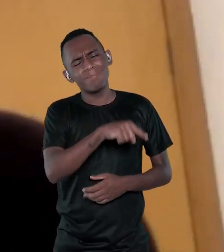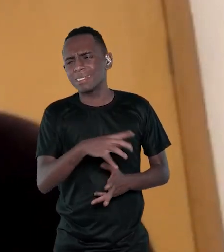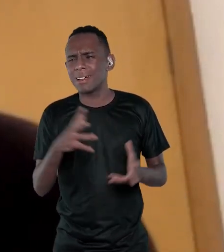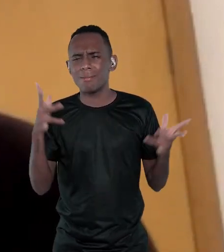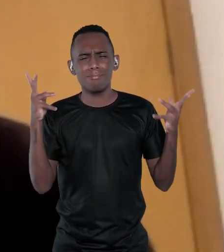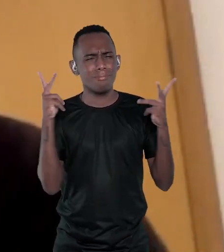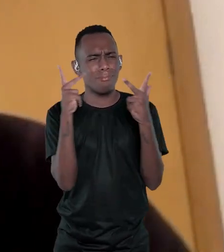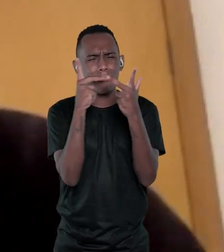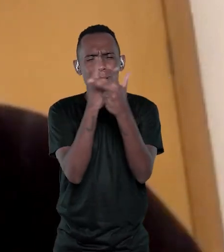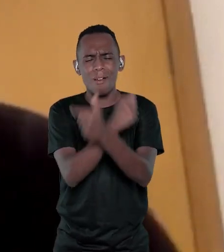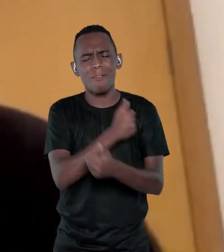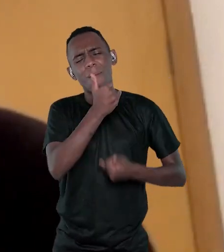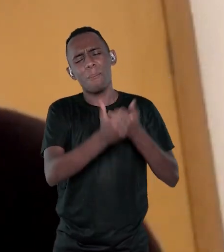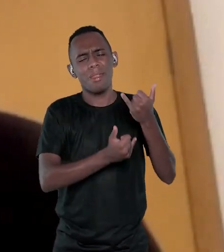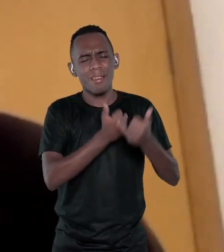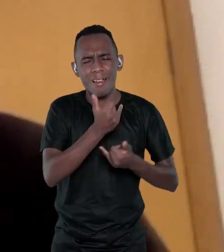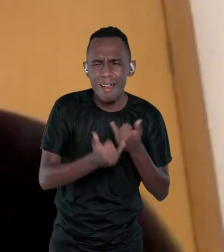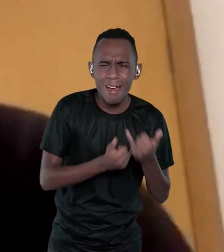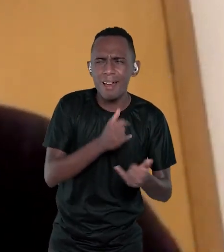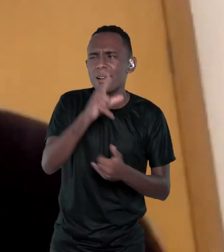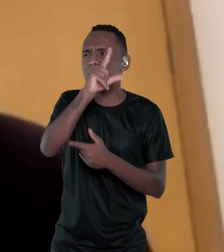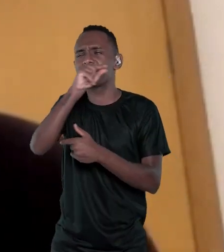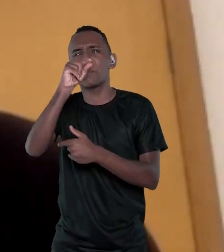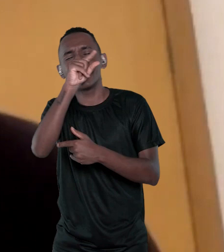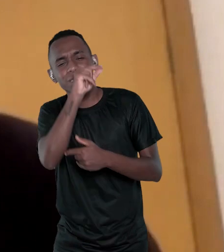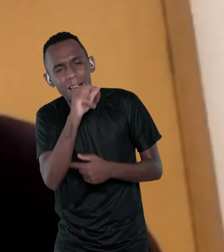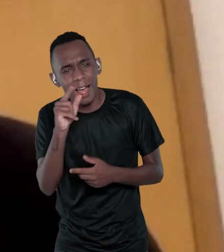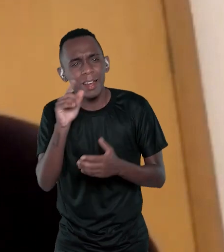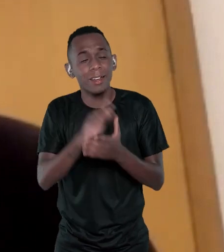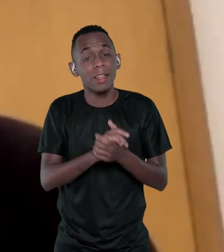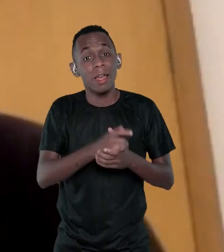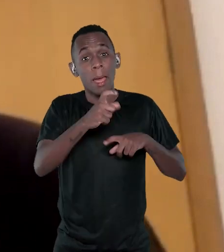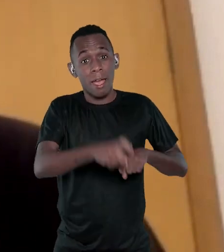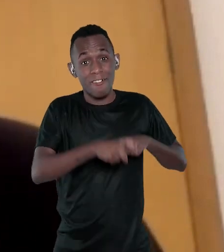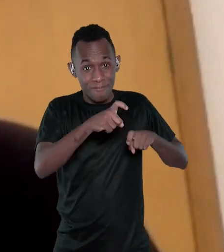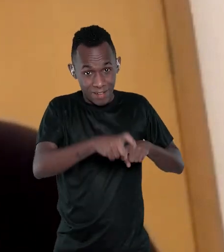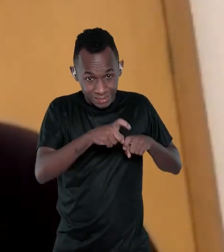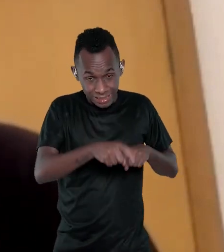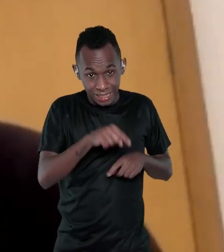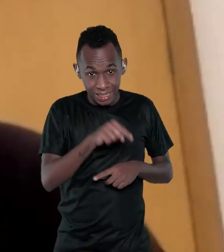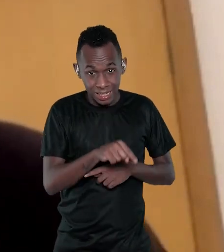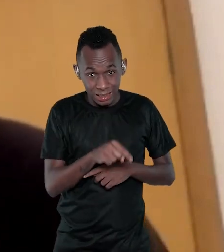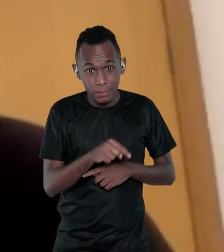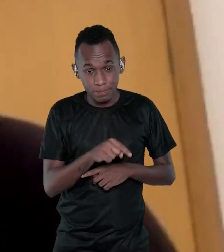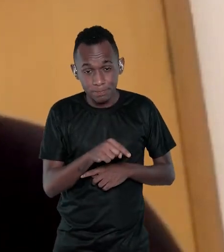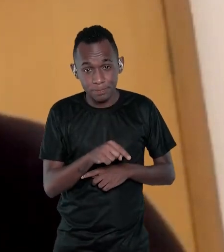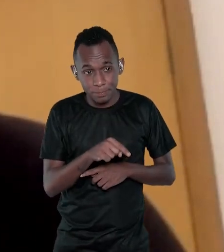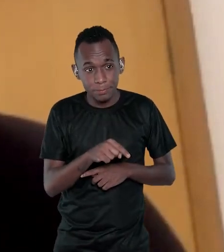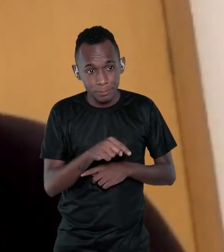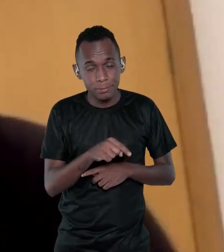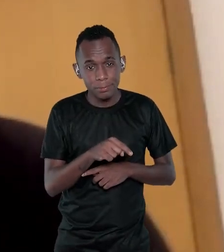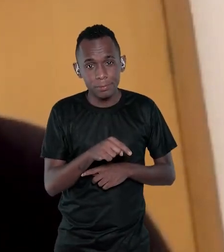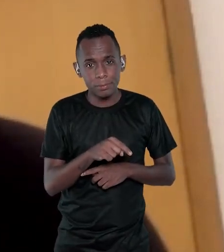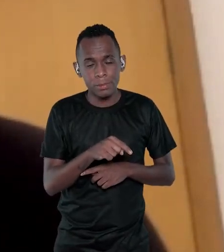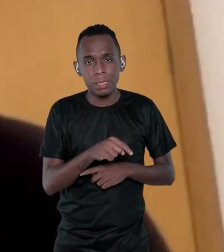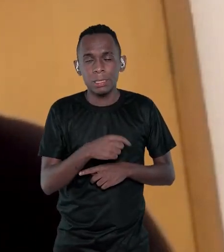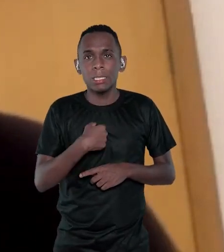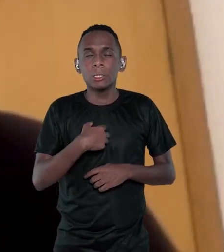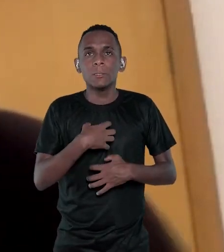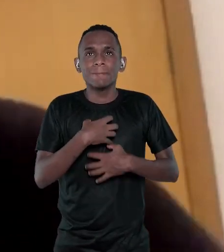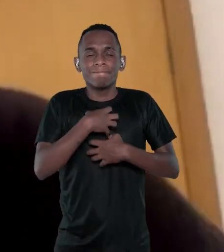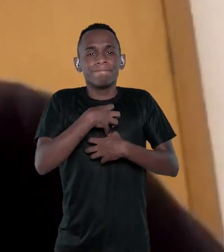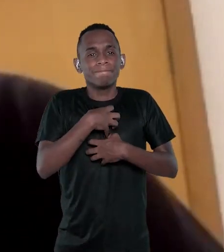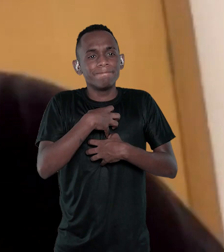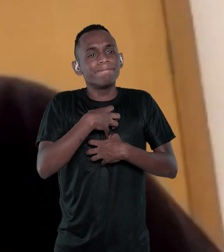ficava brincando com os passarinhos. Essa fazenda me